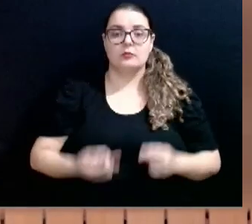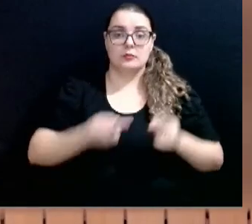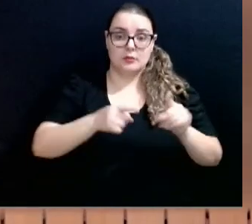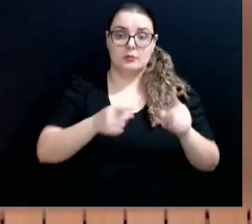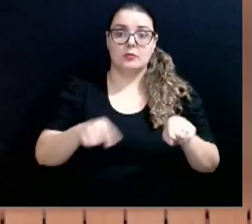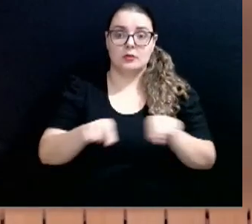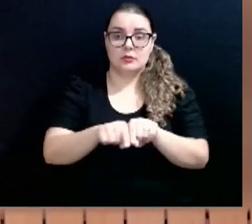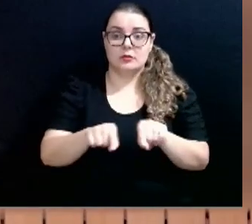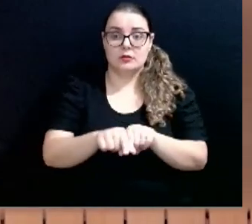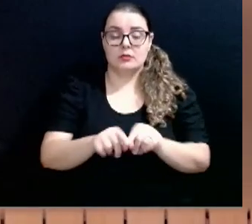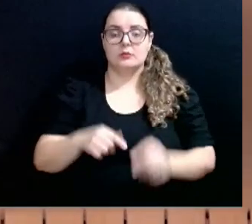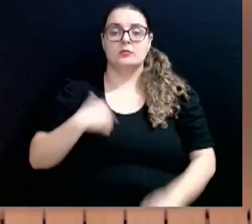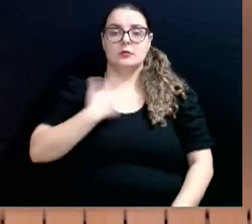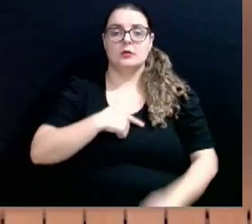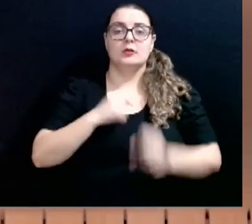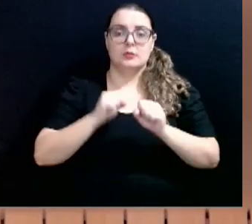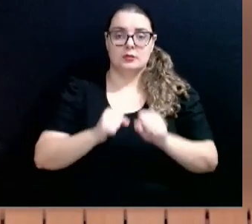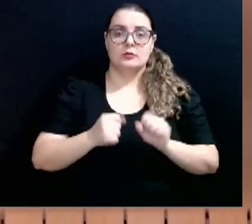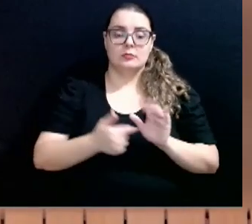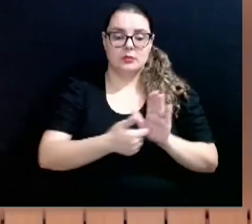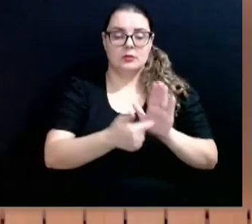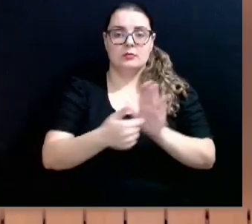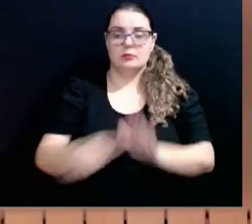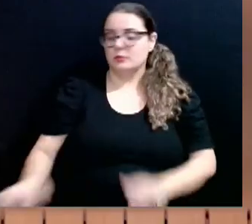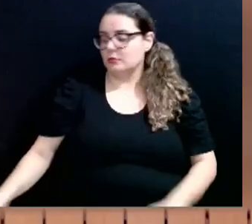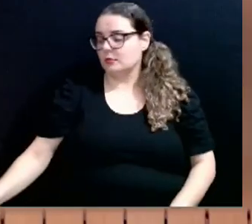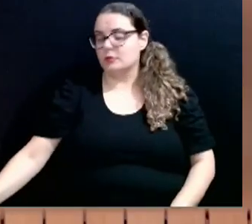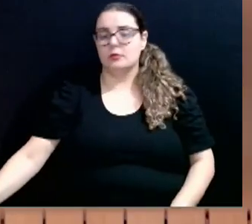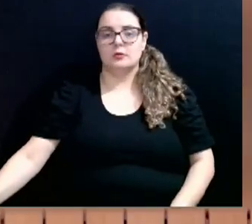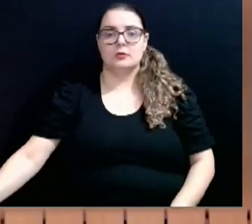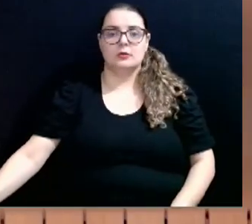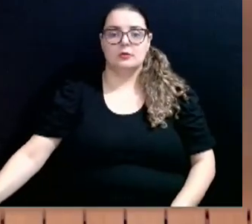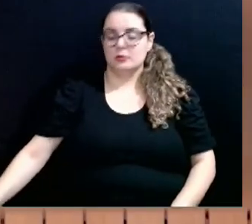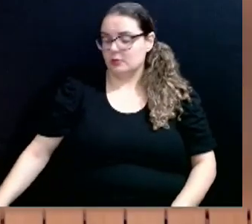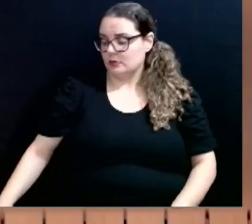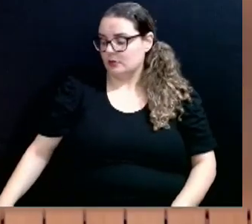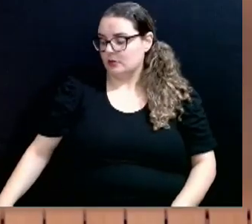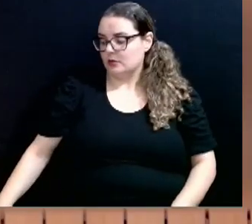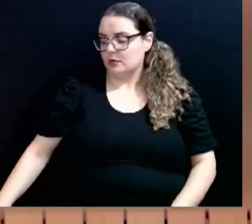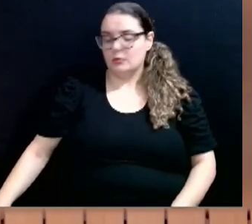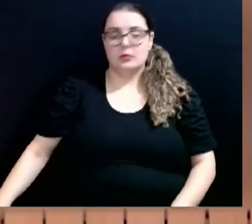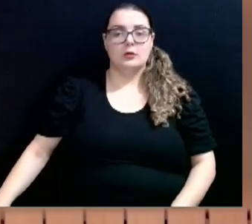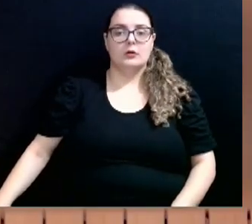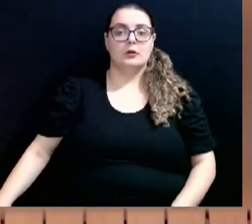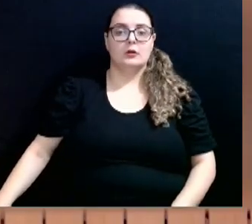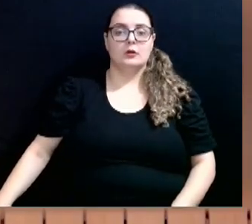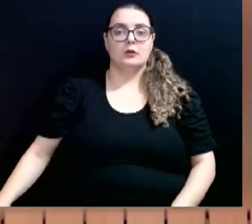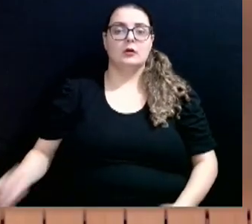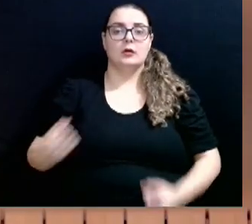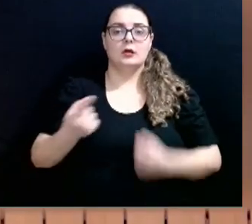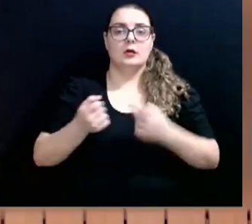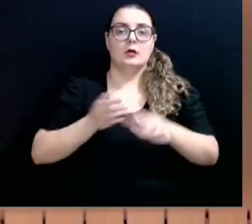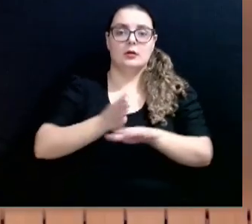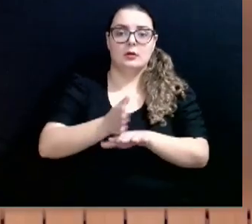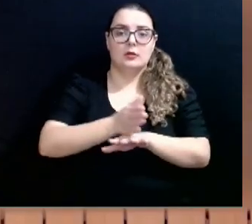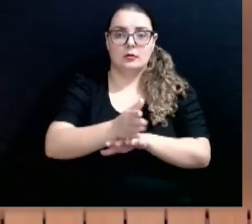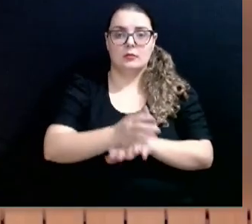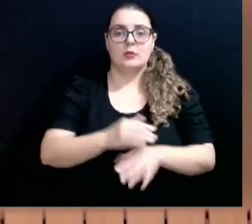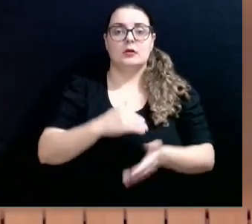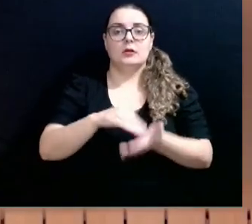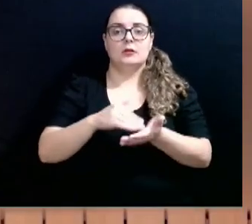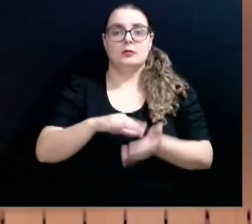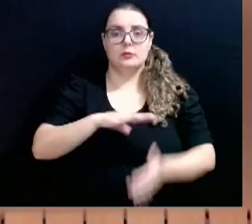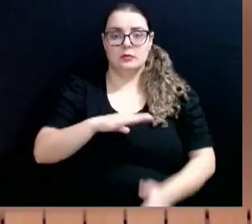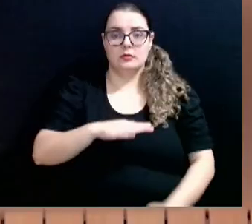que nós possamos aí mostrar algumas alternativas para as secretarias municipais da melhoria